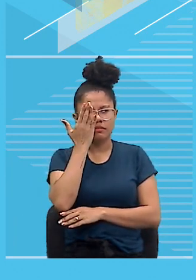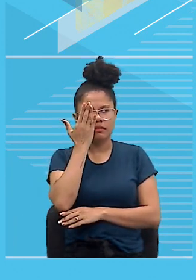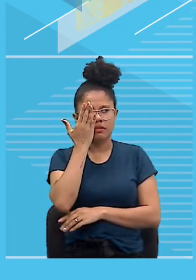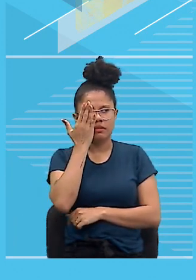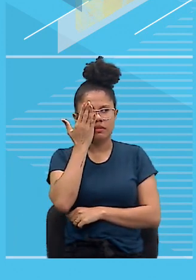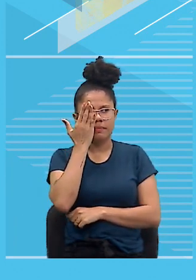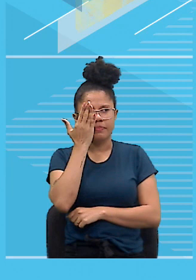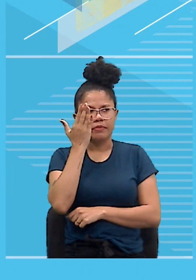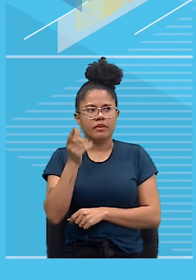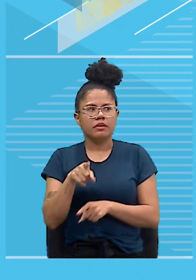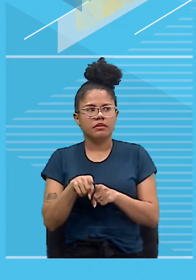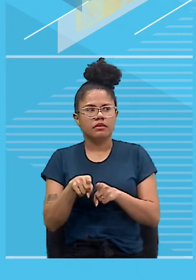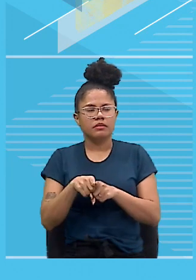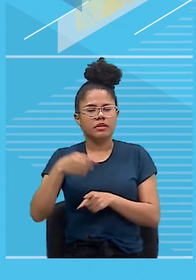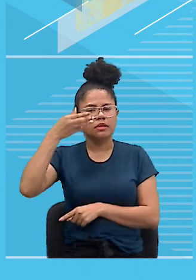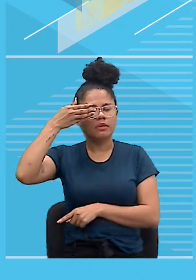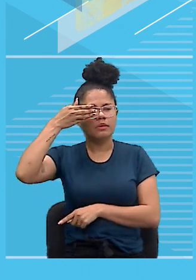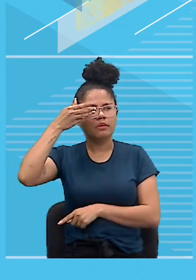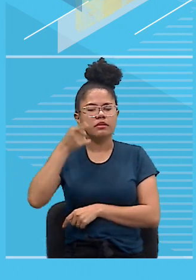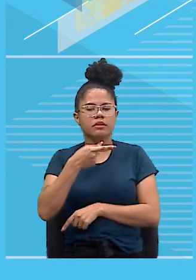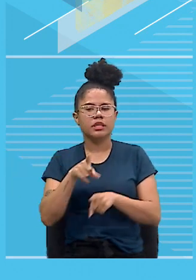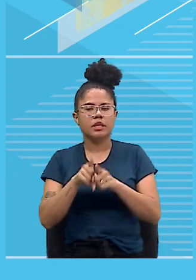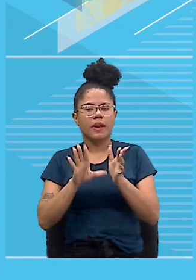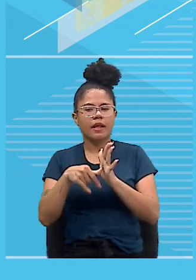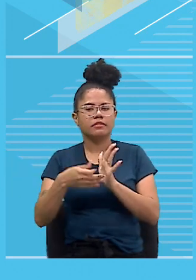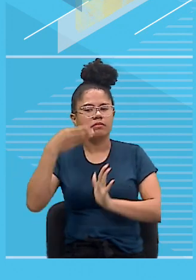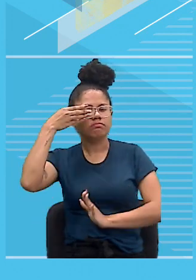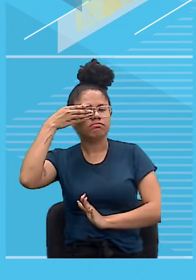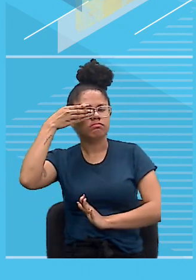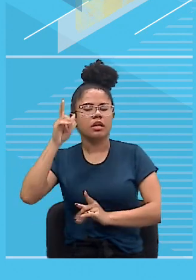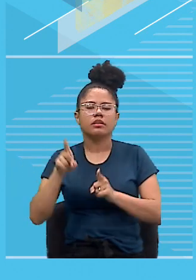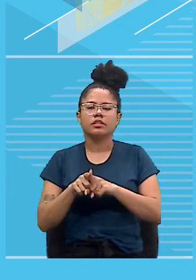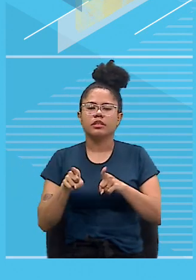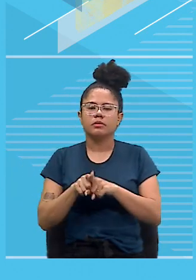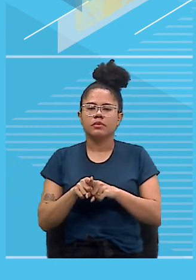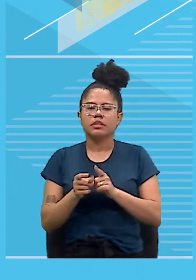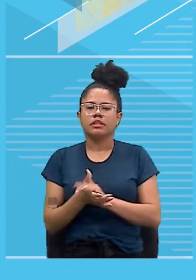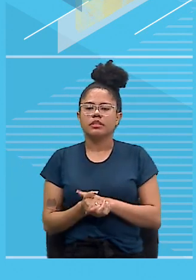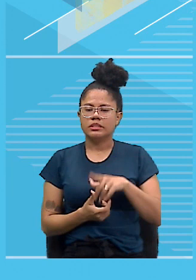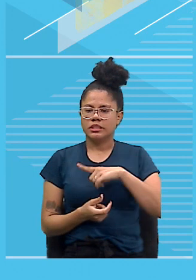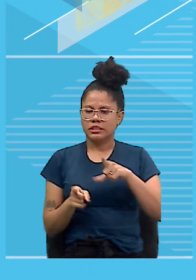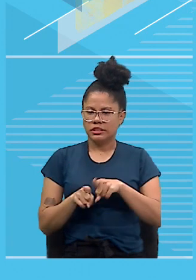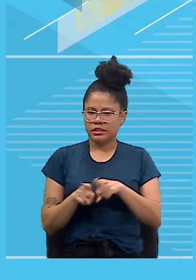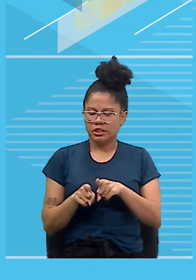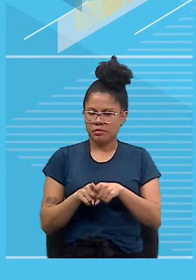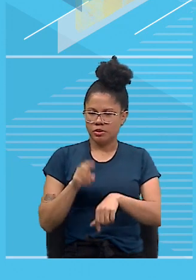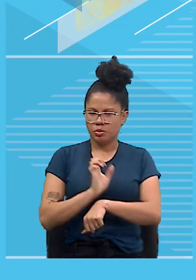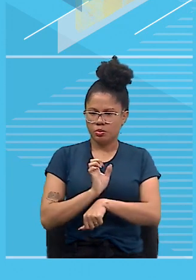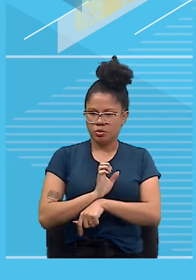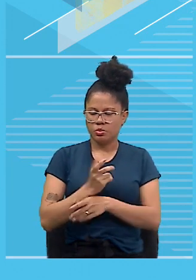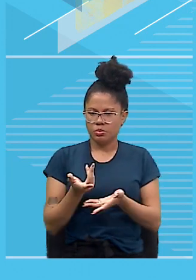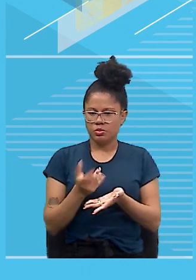a pontinha da África Felipe muito bem lembrado E isso também tem presença do estado islâmico Santiago